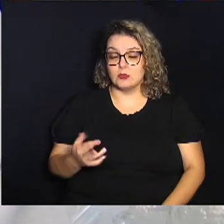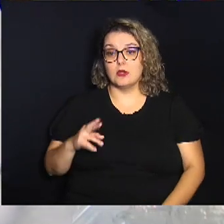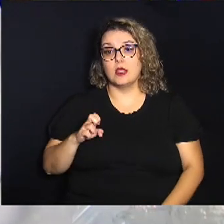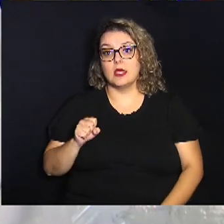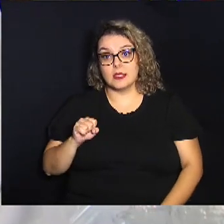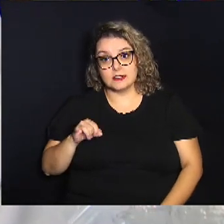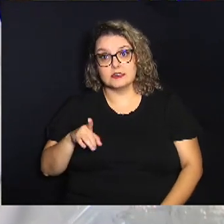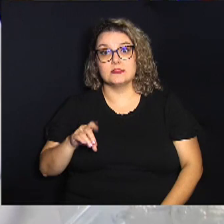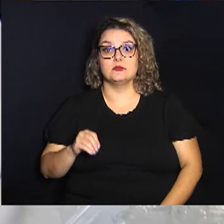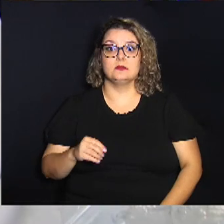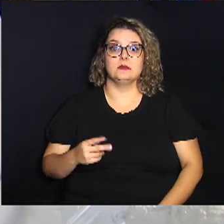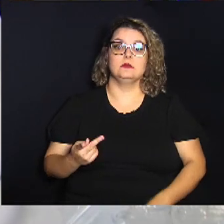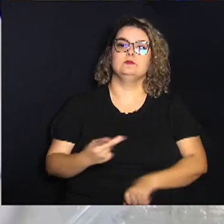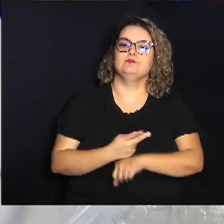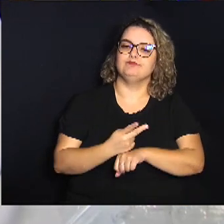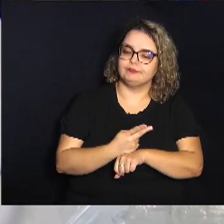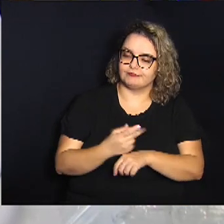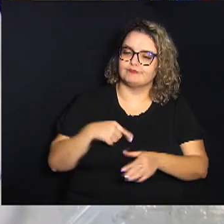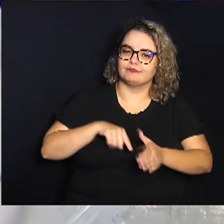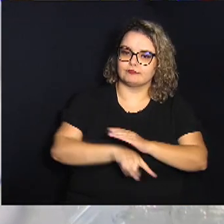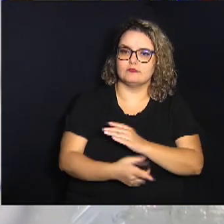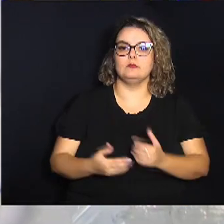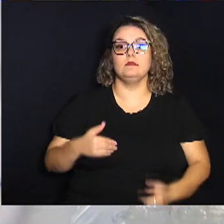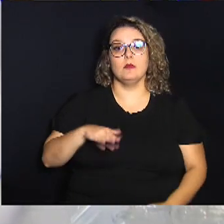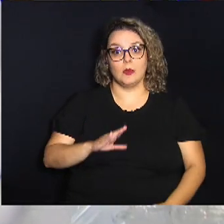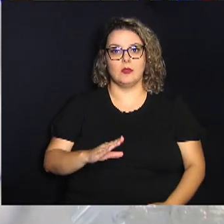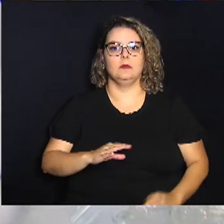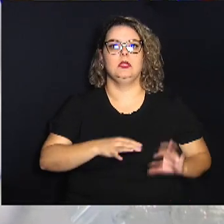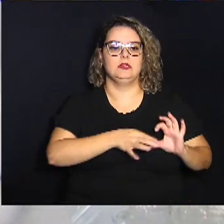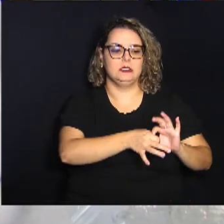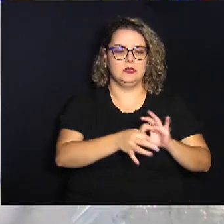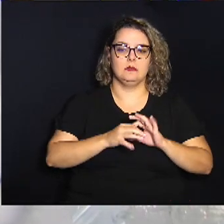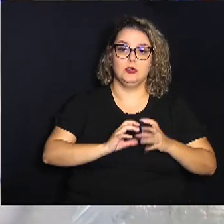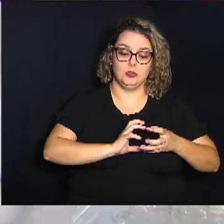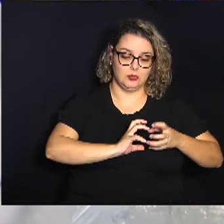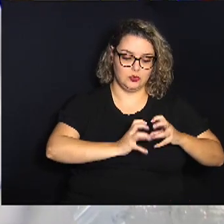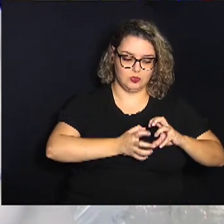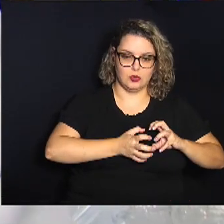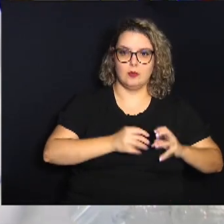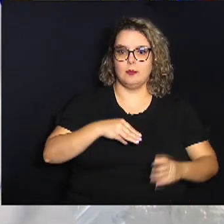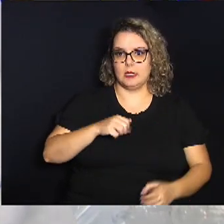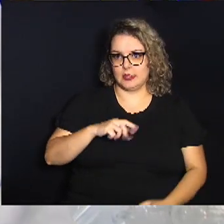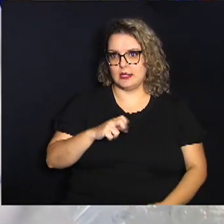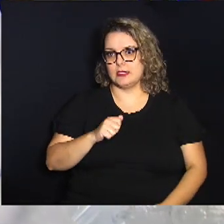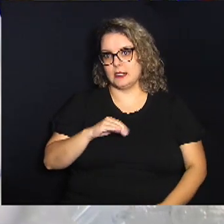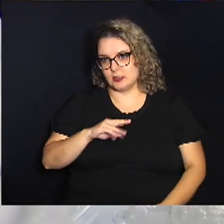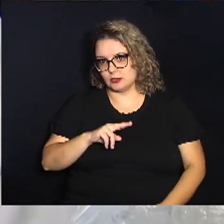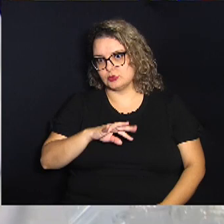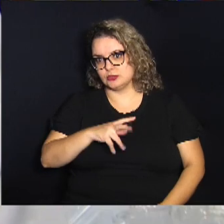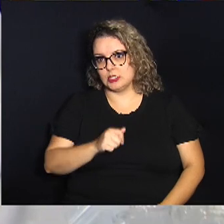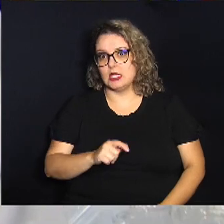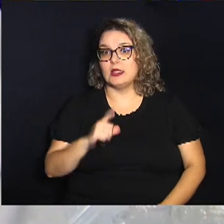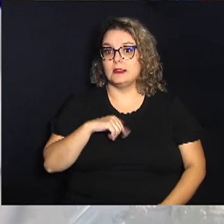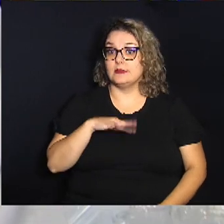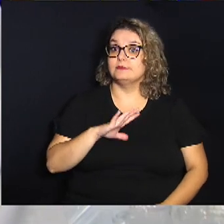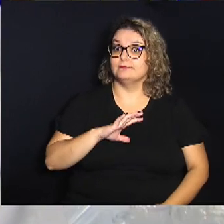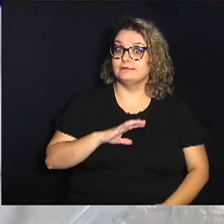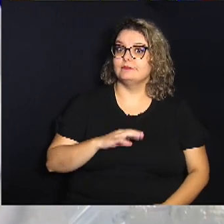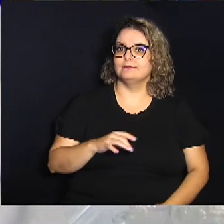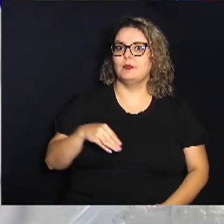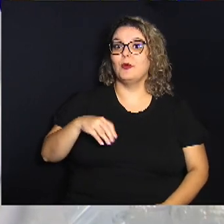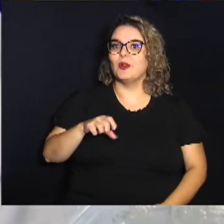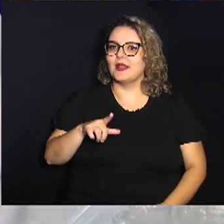explorado e que ainda vai valorizar ainda mais a cadeia do maracujá, no sentido de que a gente ainda tem mais uma molécula para extrair